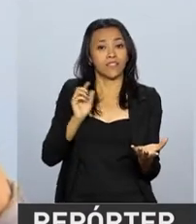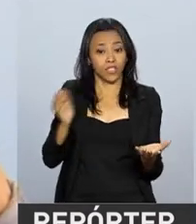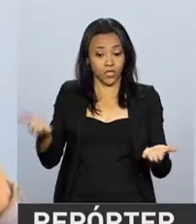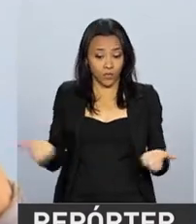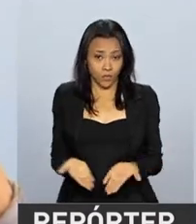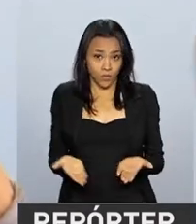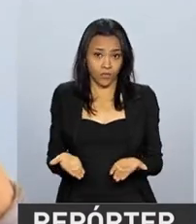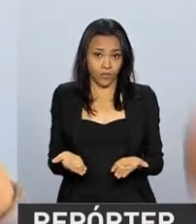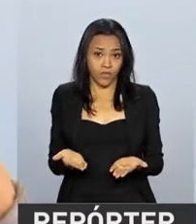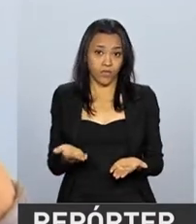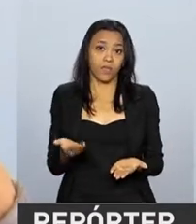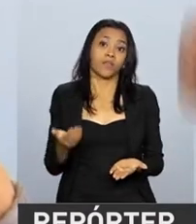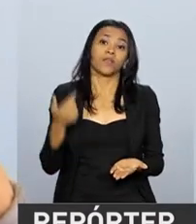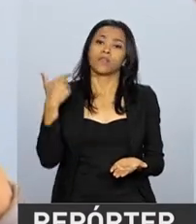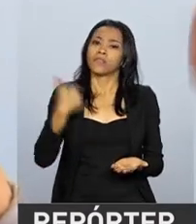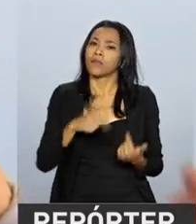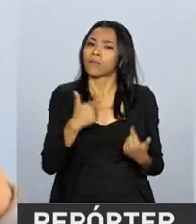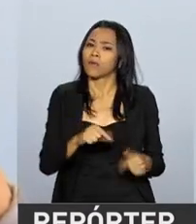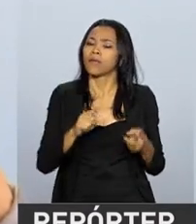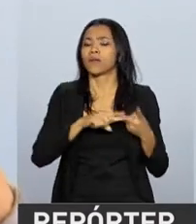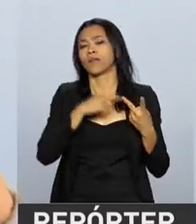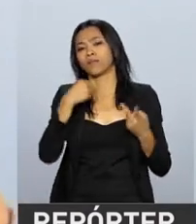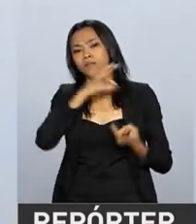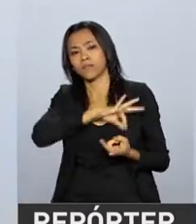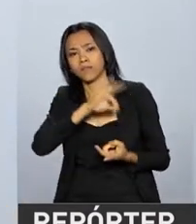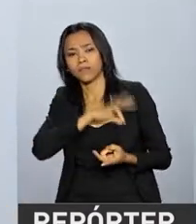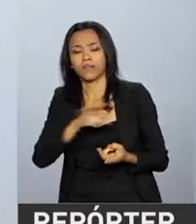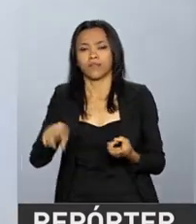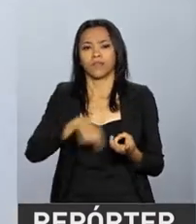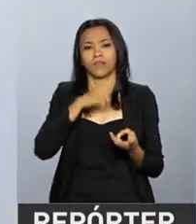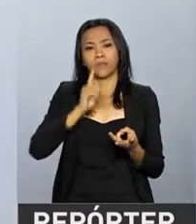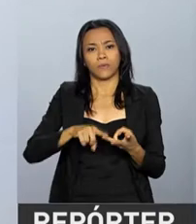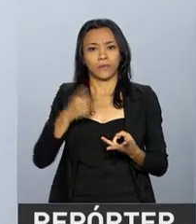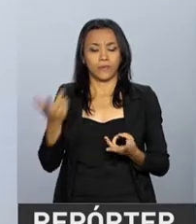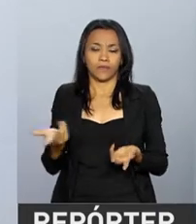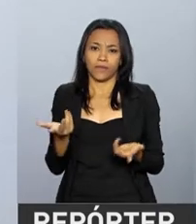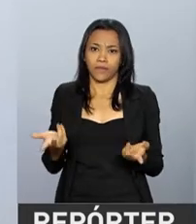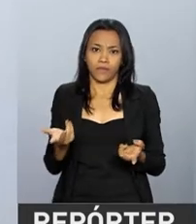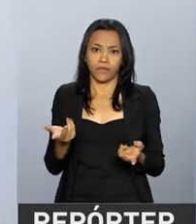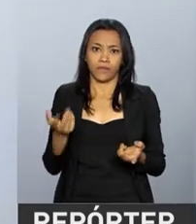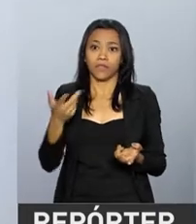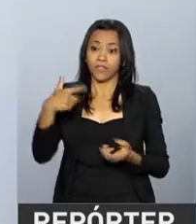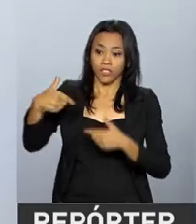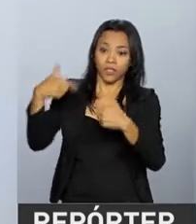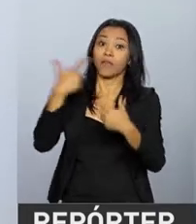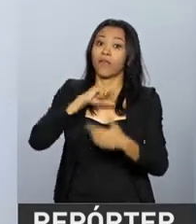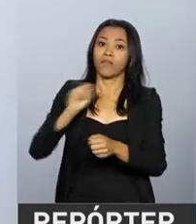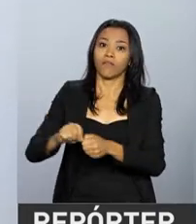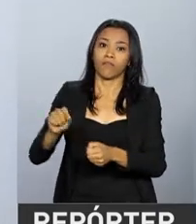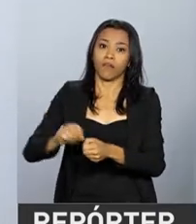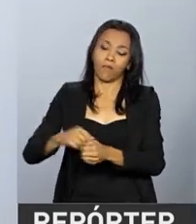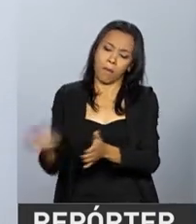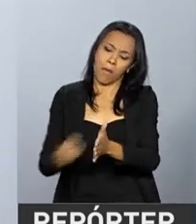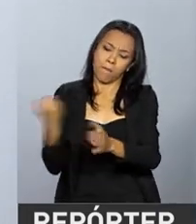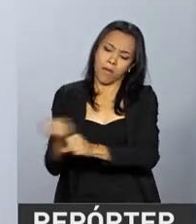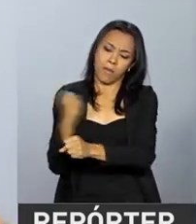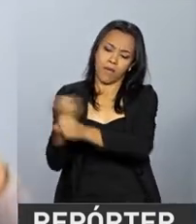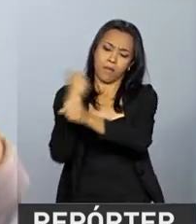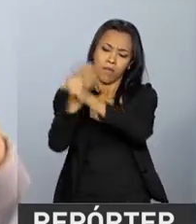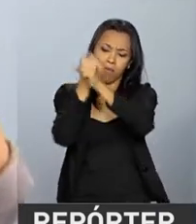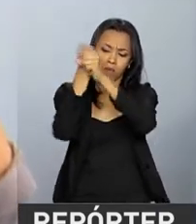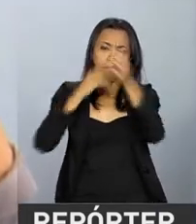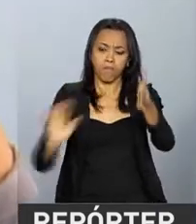ali trabalho e emprego salário salário de operários salário de pedreiro